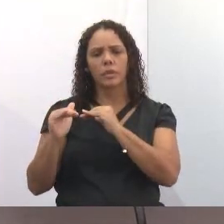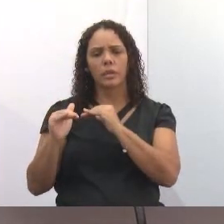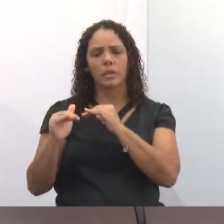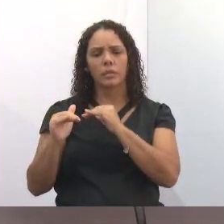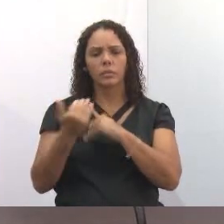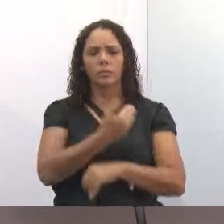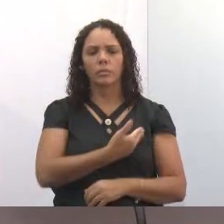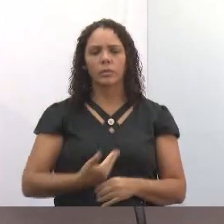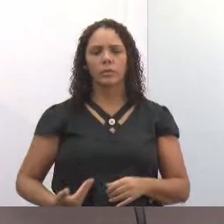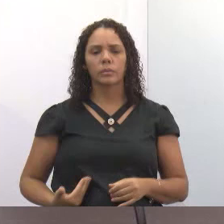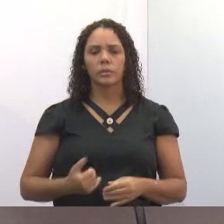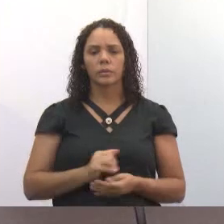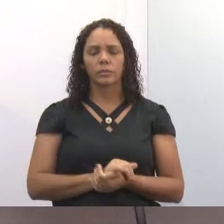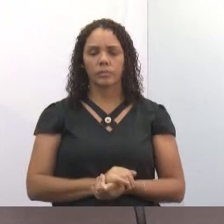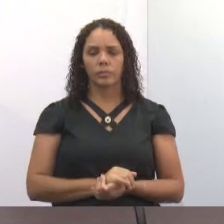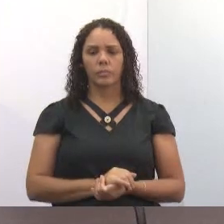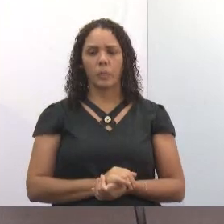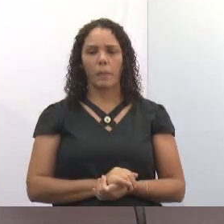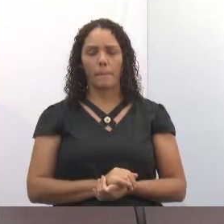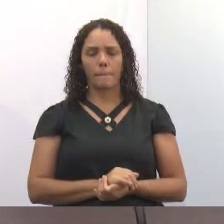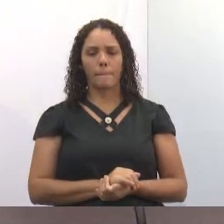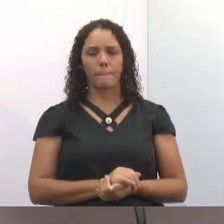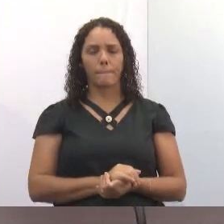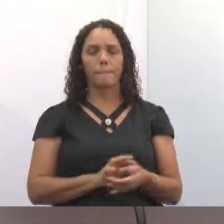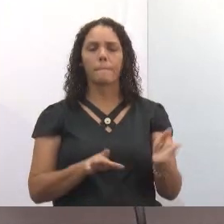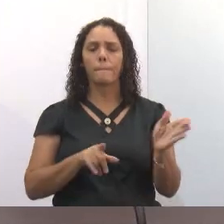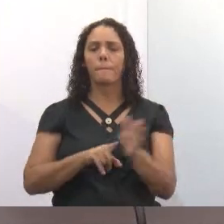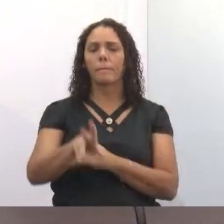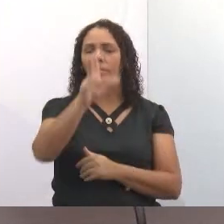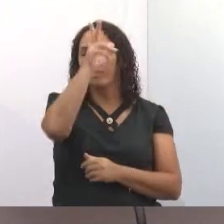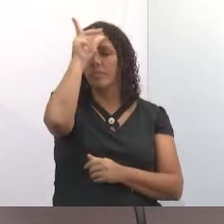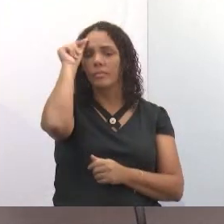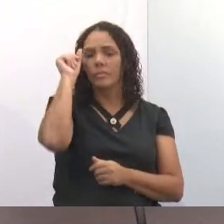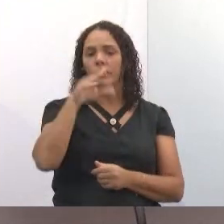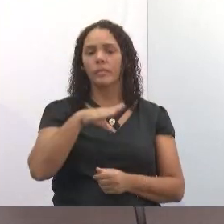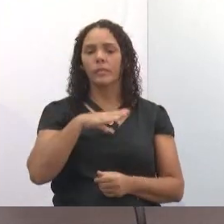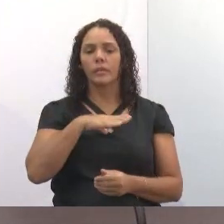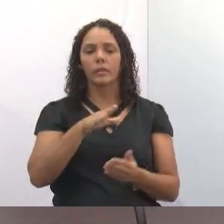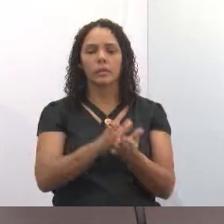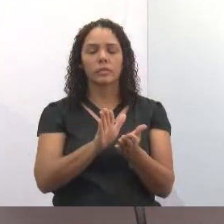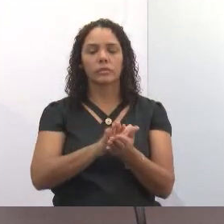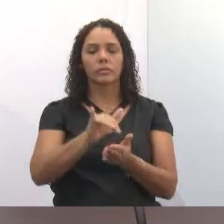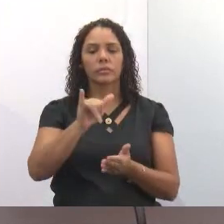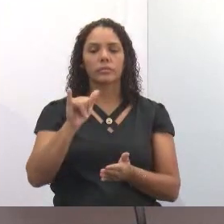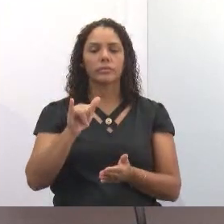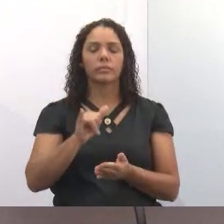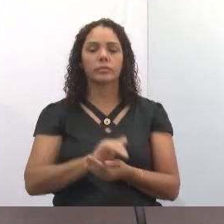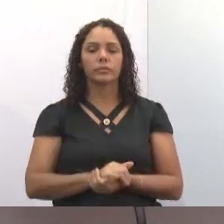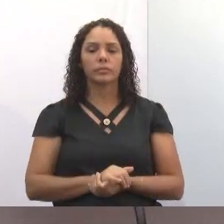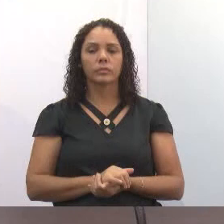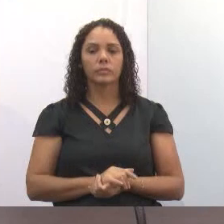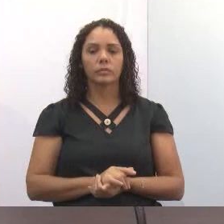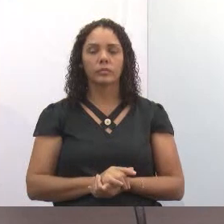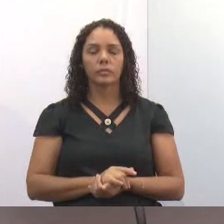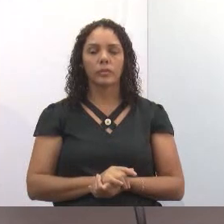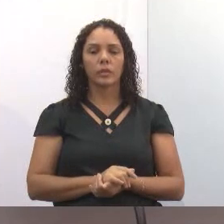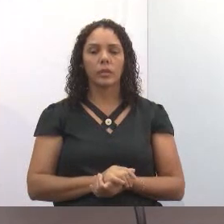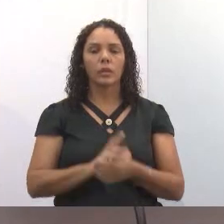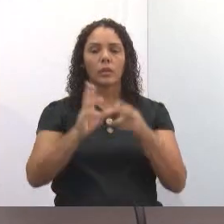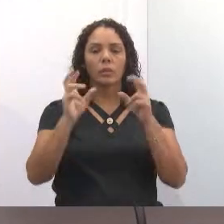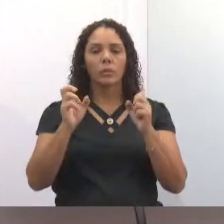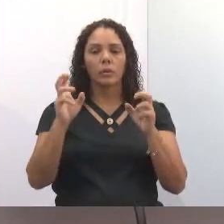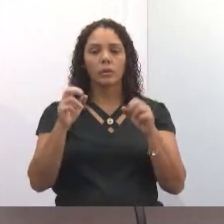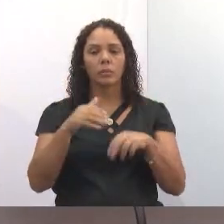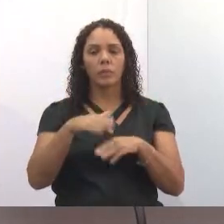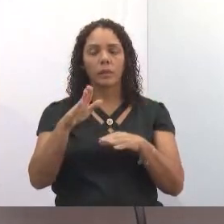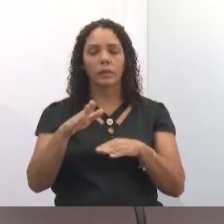ao governo. A Prefeitura Municipal de Jacareí realizou adesão ao programa Mais Acesso a Especialidades